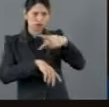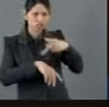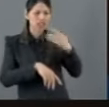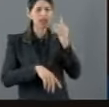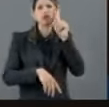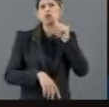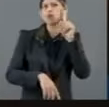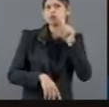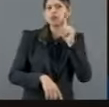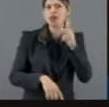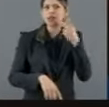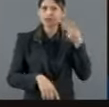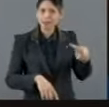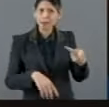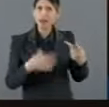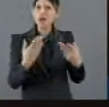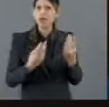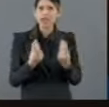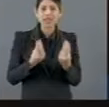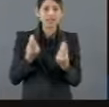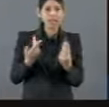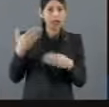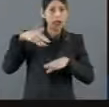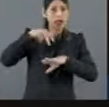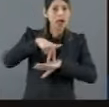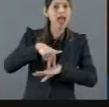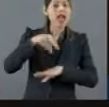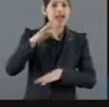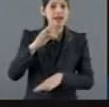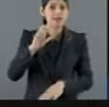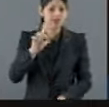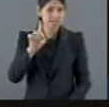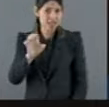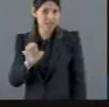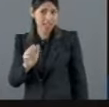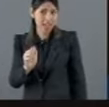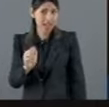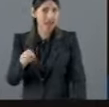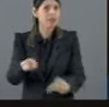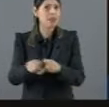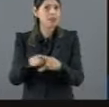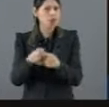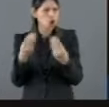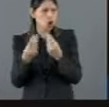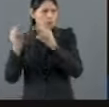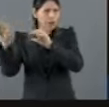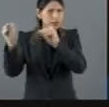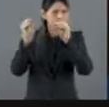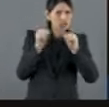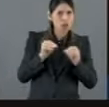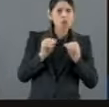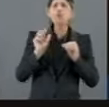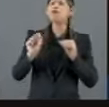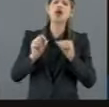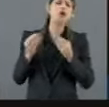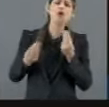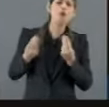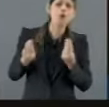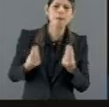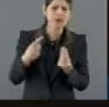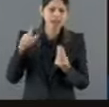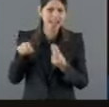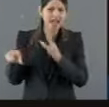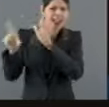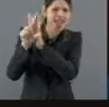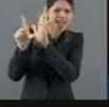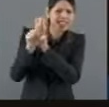saberem que é a posição oficial do FDA. Trazemos como? O que, que ele legaliza lá? Como é que